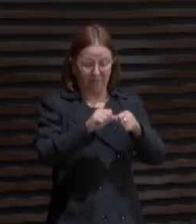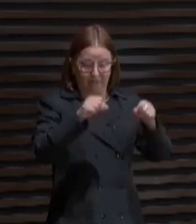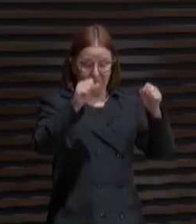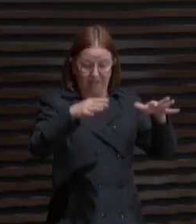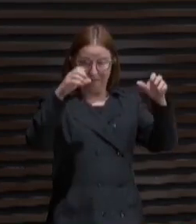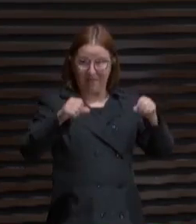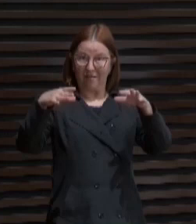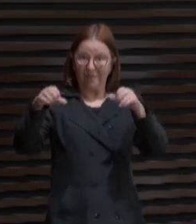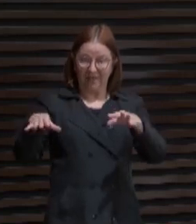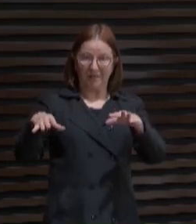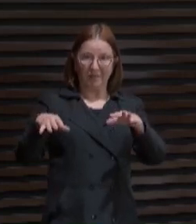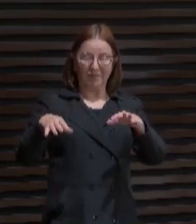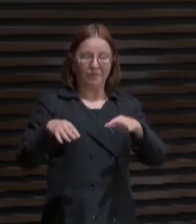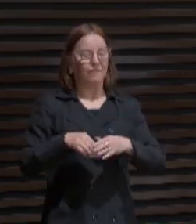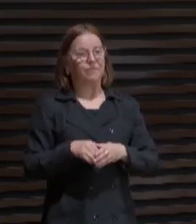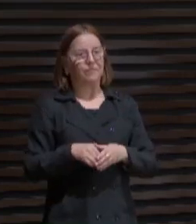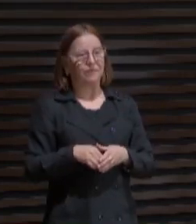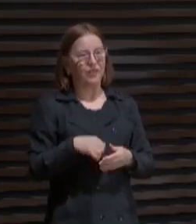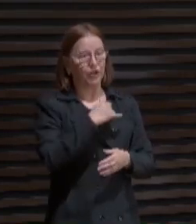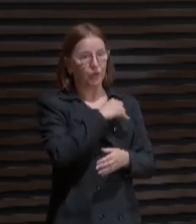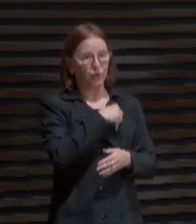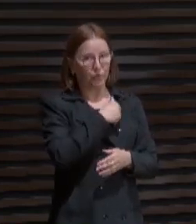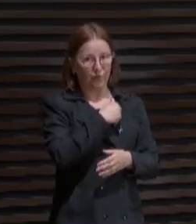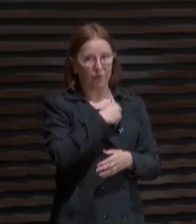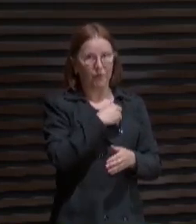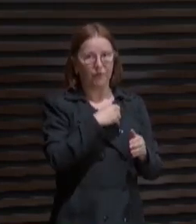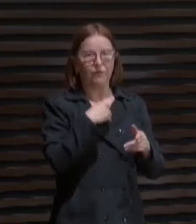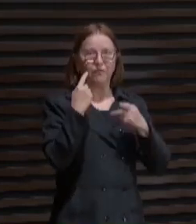ou como o Evangelho de João diz, os sinais,